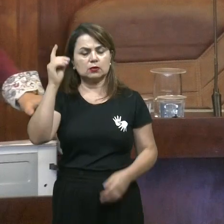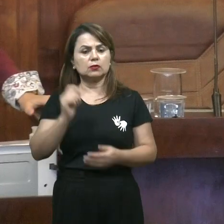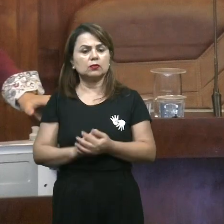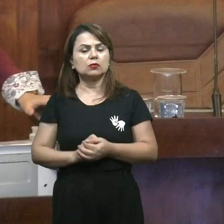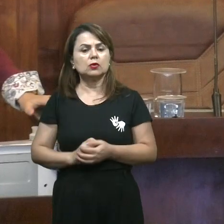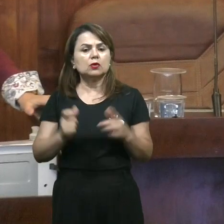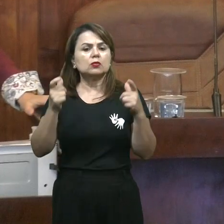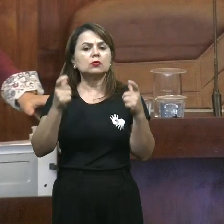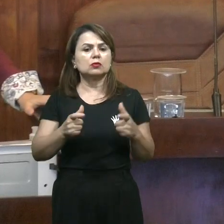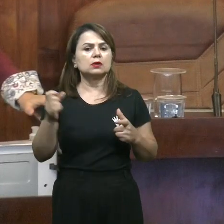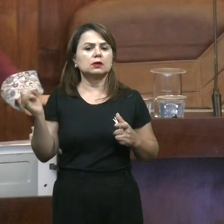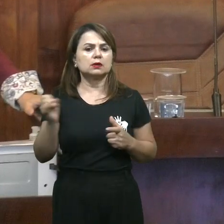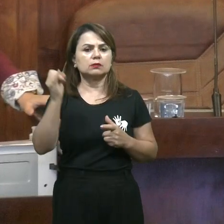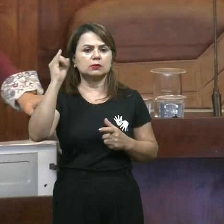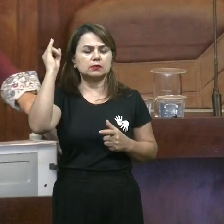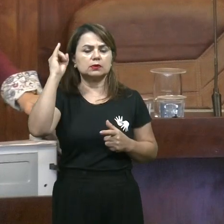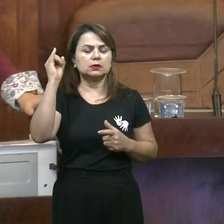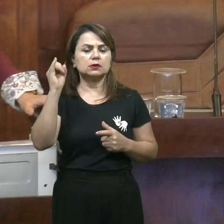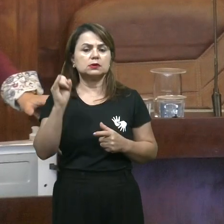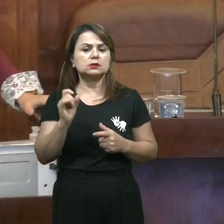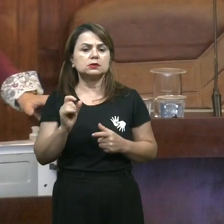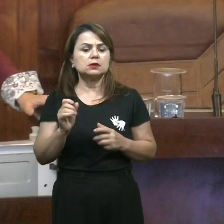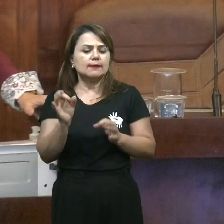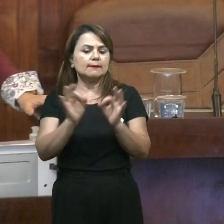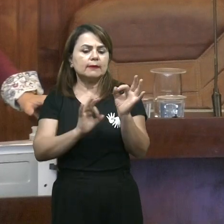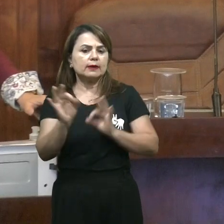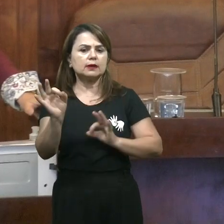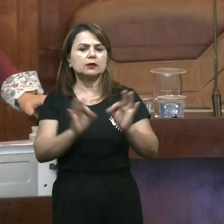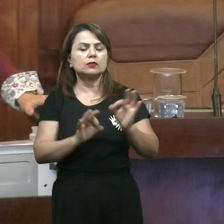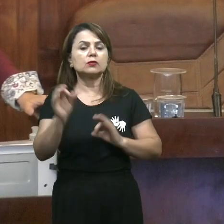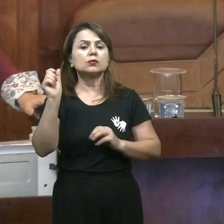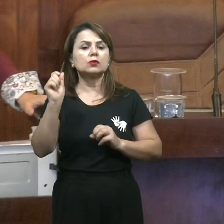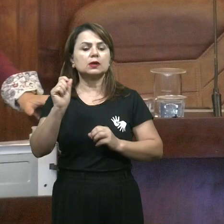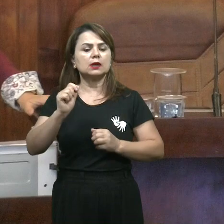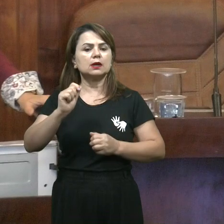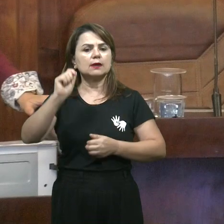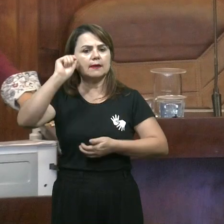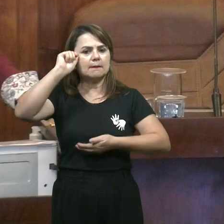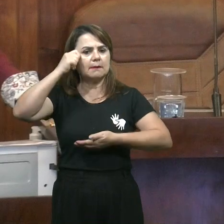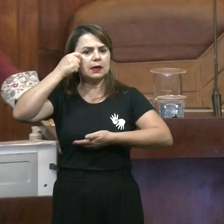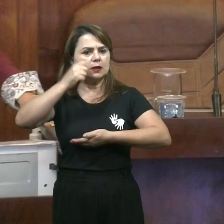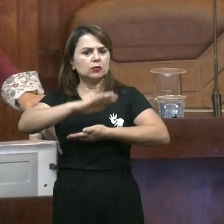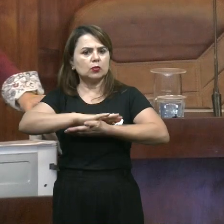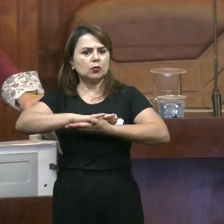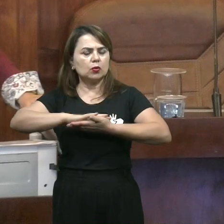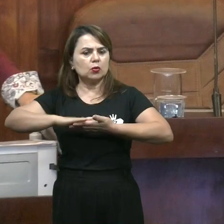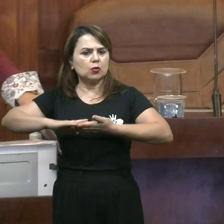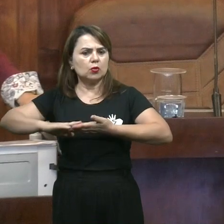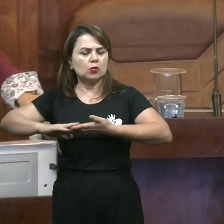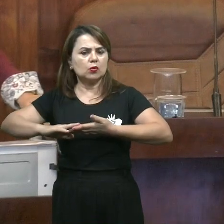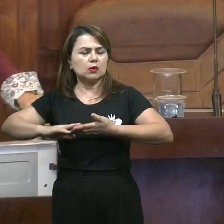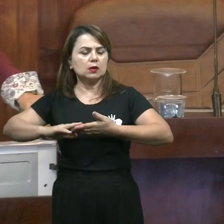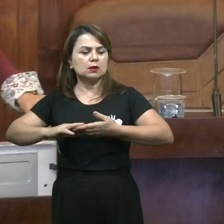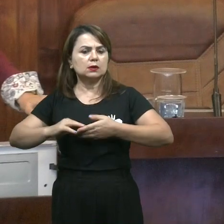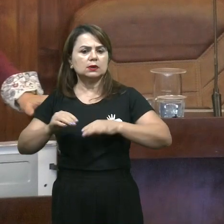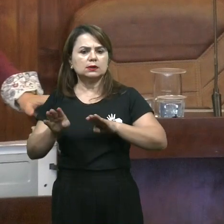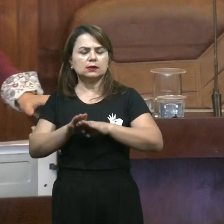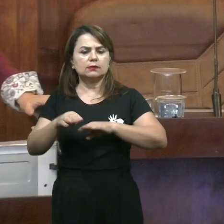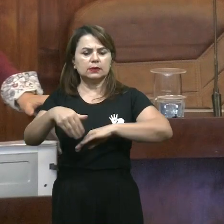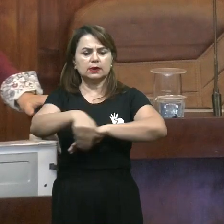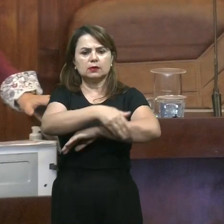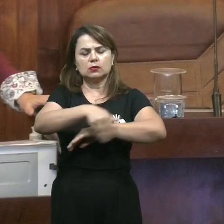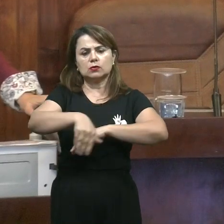dos setores competentes, em formar a possibilidade de efetuar o recapeamento e a revitalização da pintura no solo da